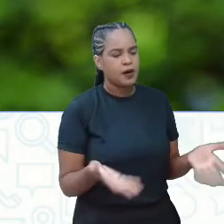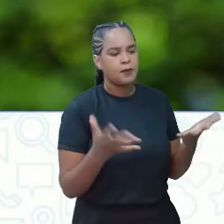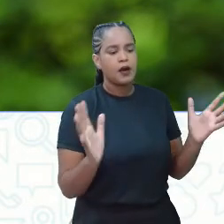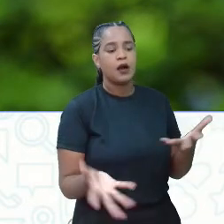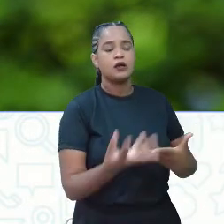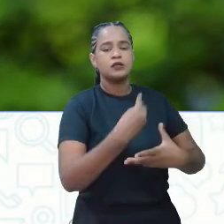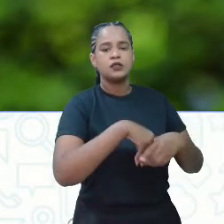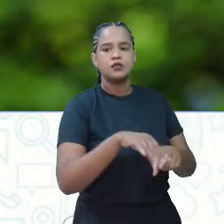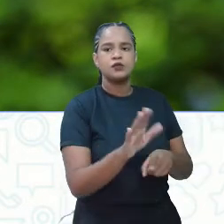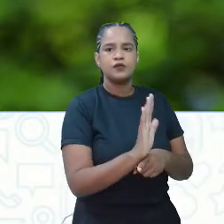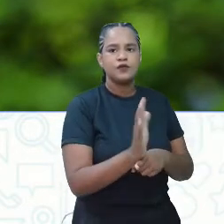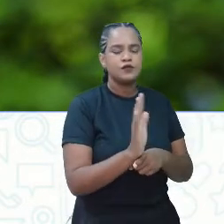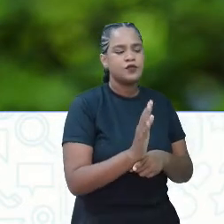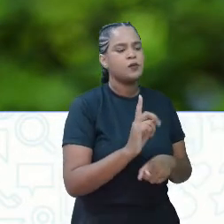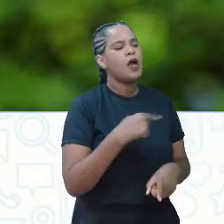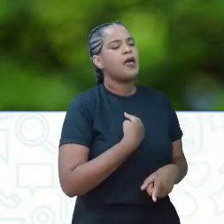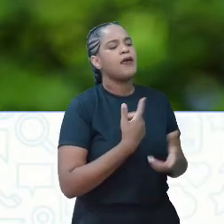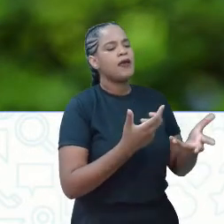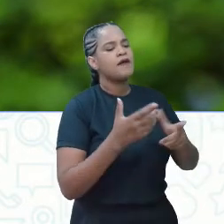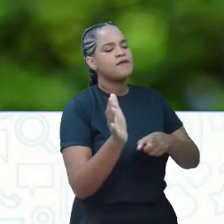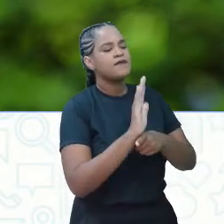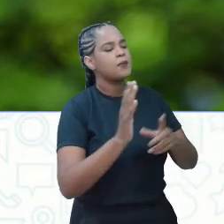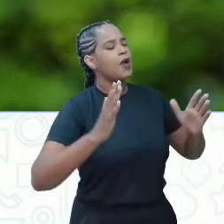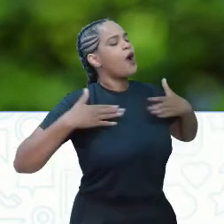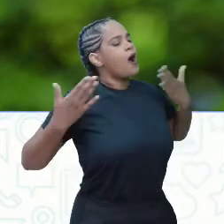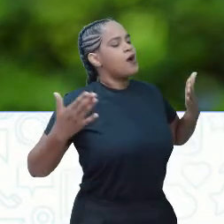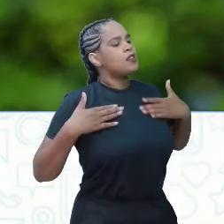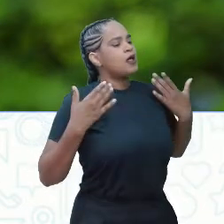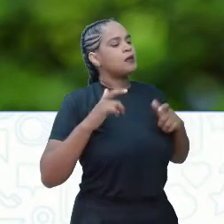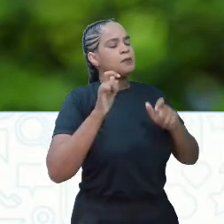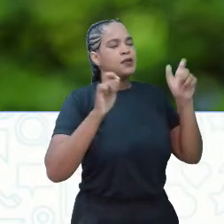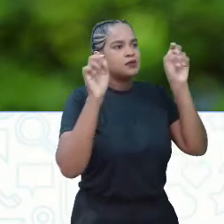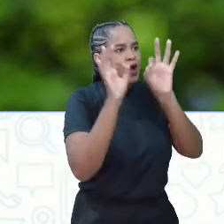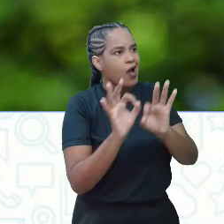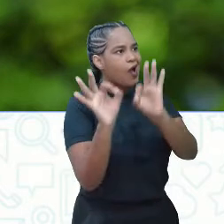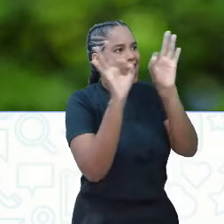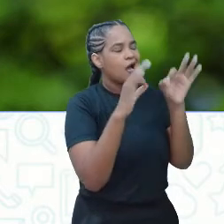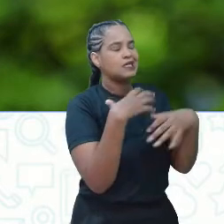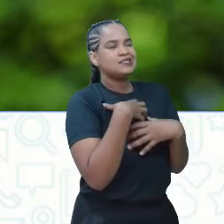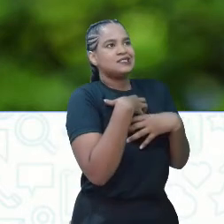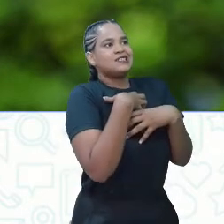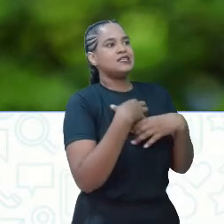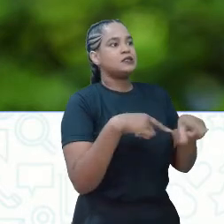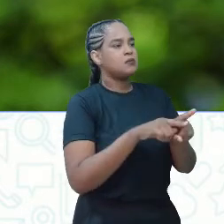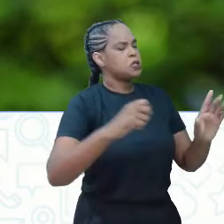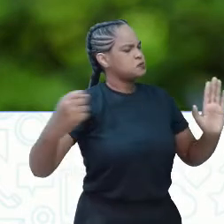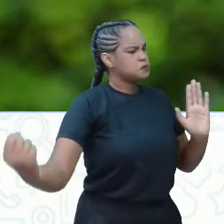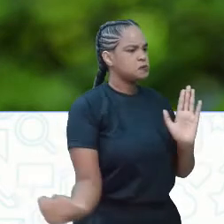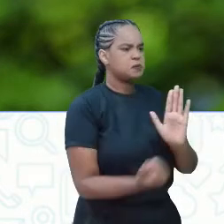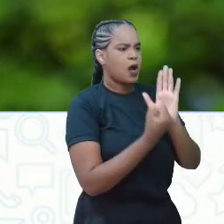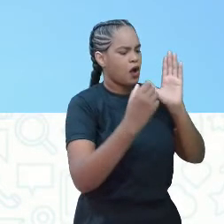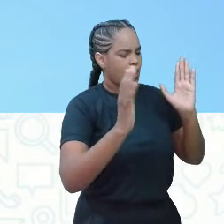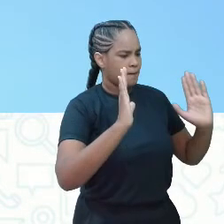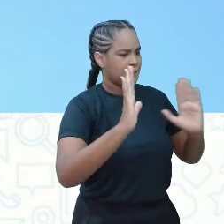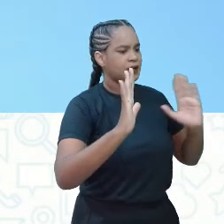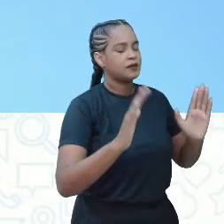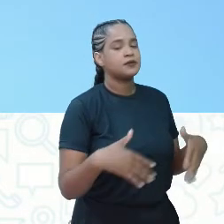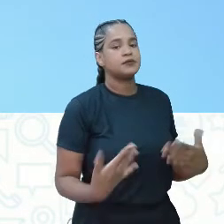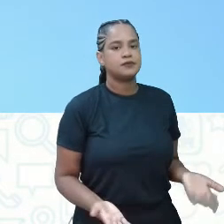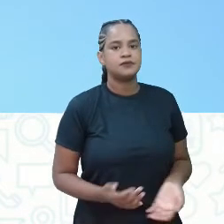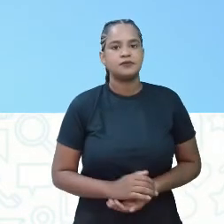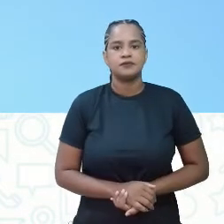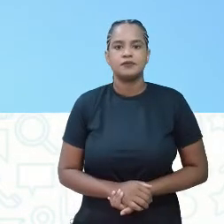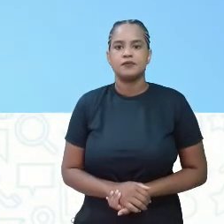filme. Queremos um filme alegre, que inspire e que marque época. Olha a resposta do